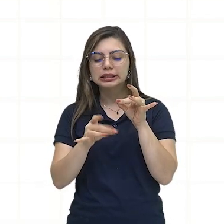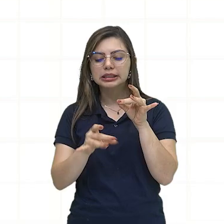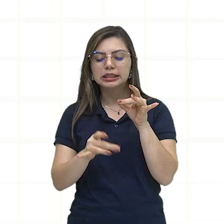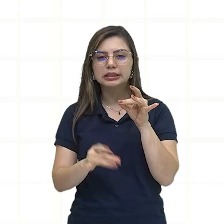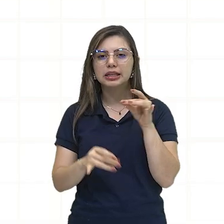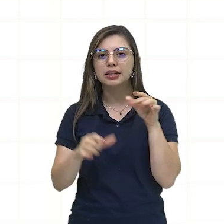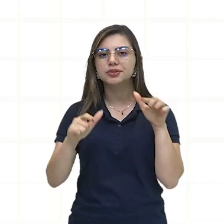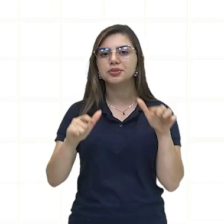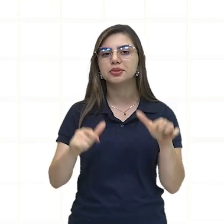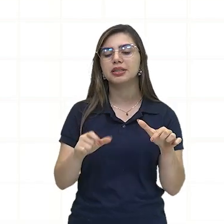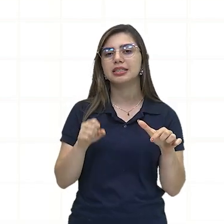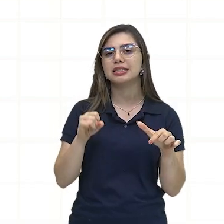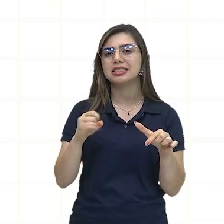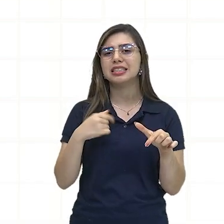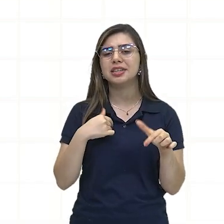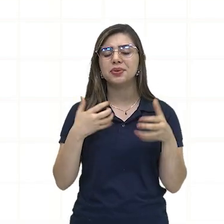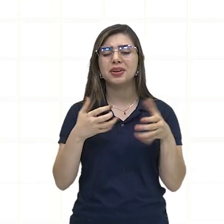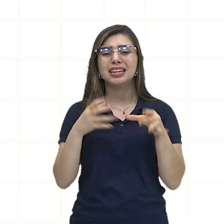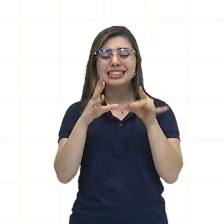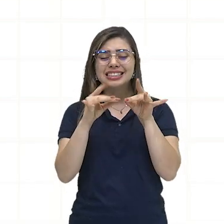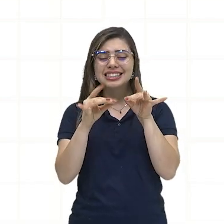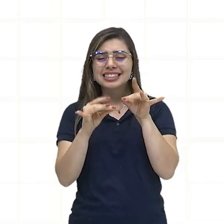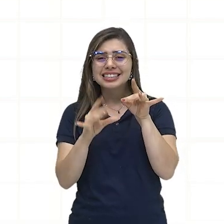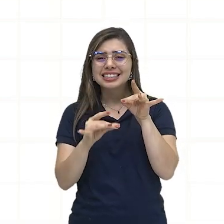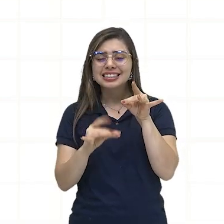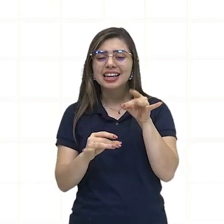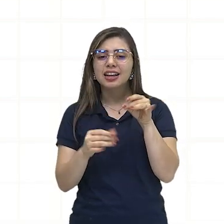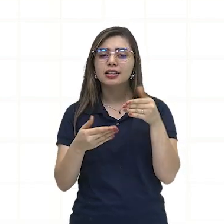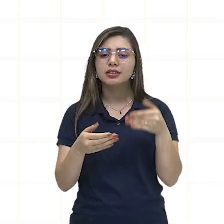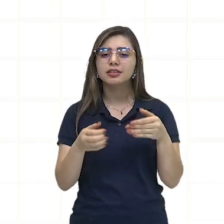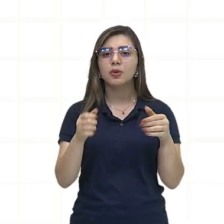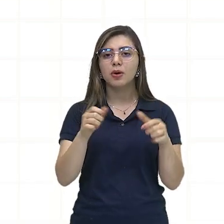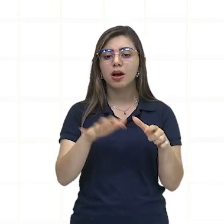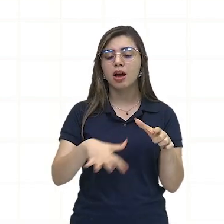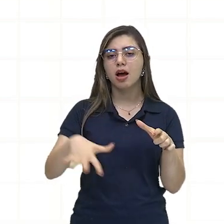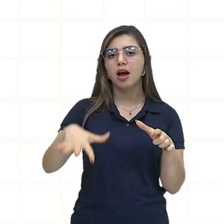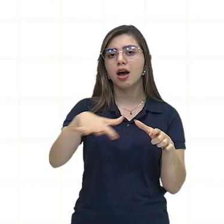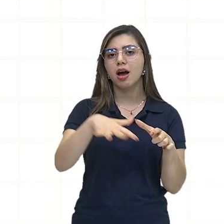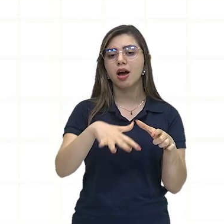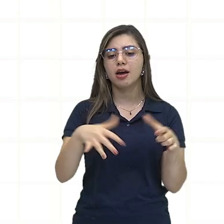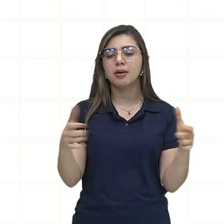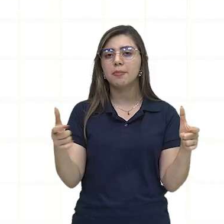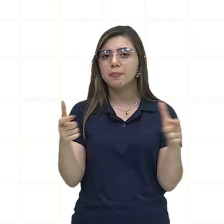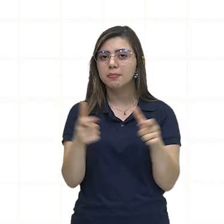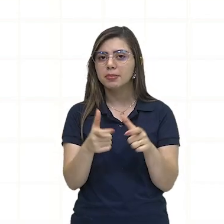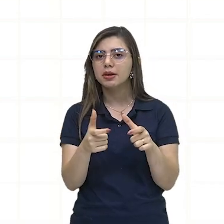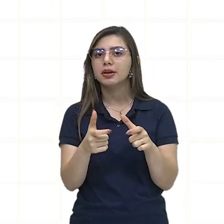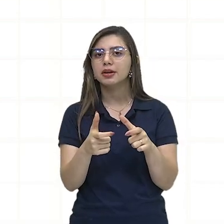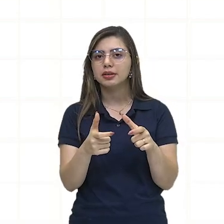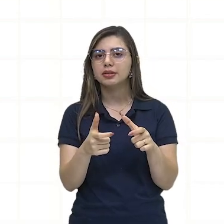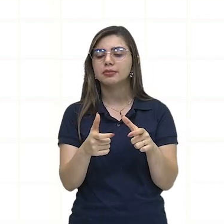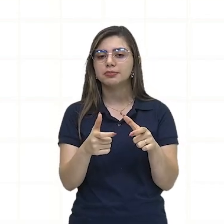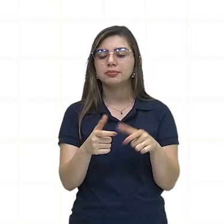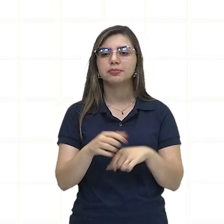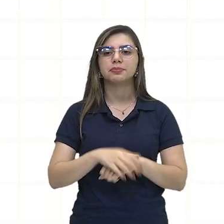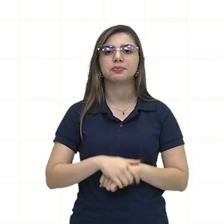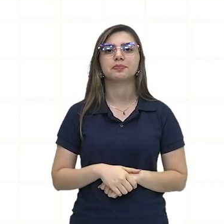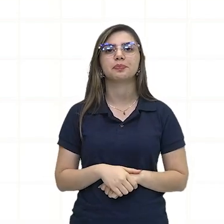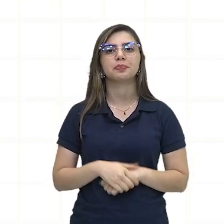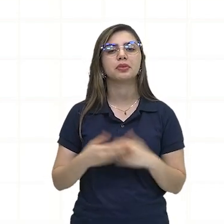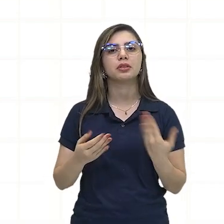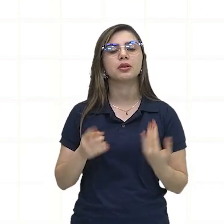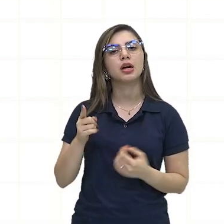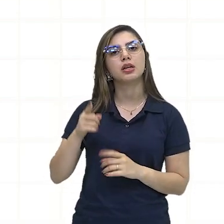eu quero apresentar muitos detalhes, a minha área representada, ela é pequena, tá bom? Nesse tipo